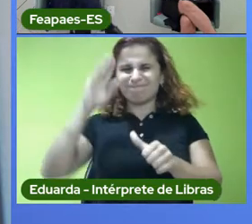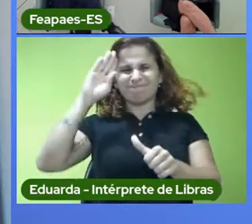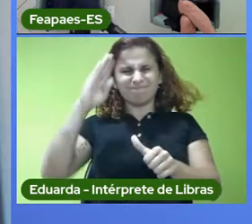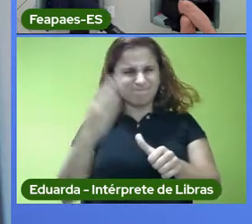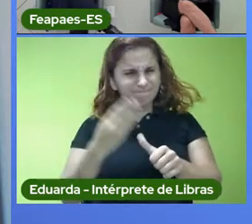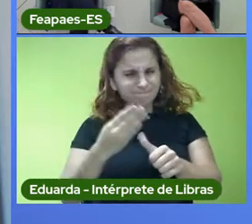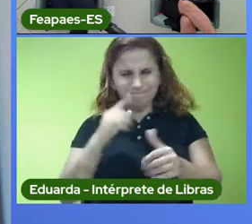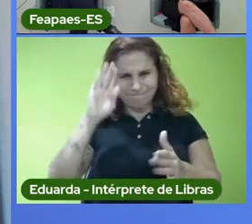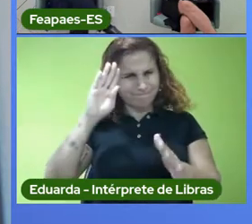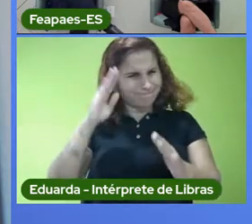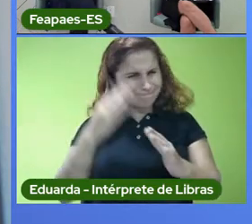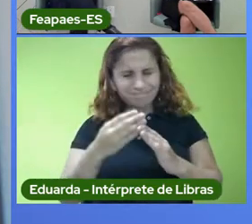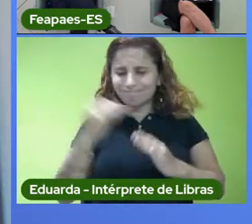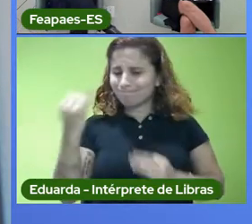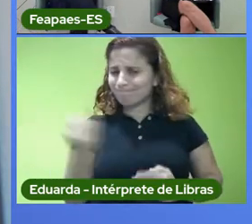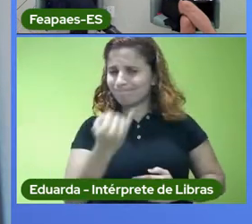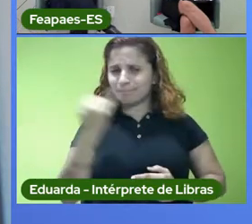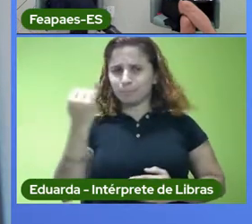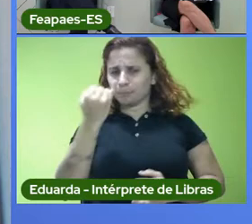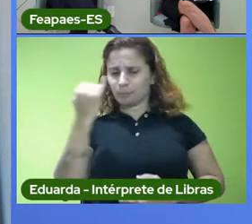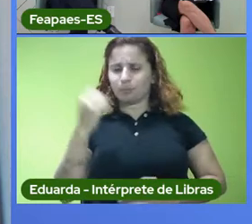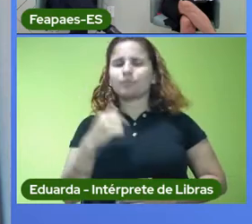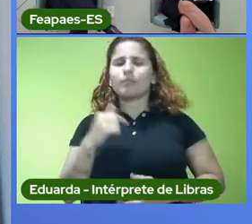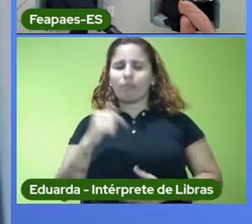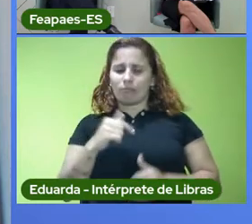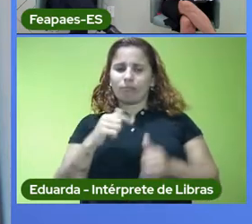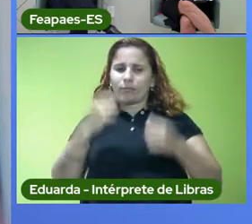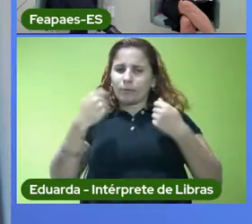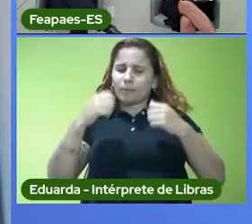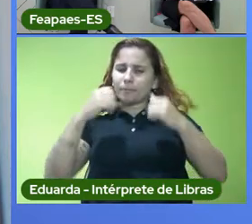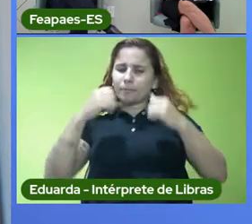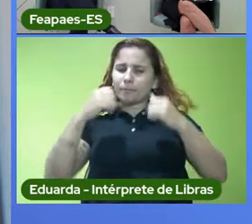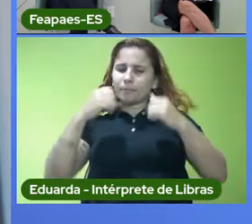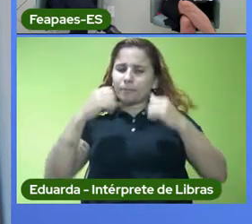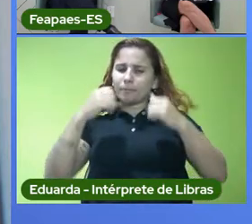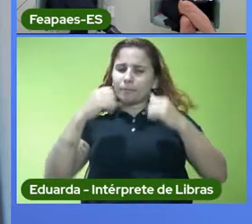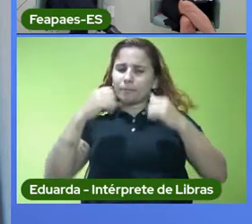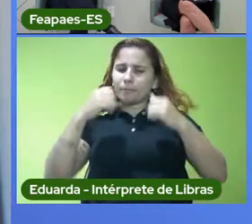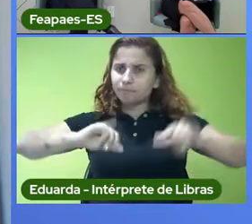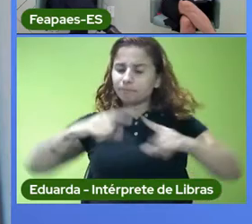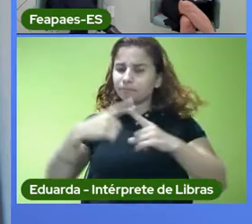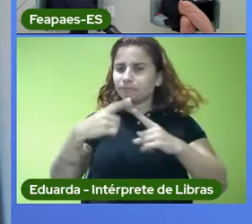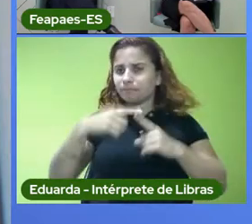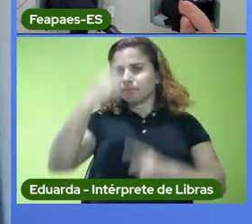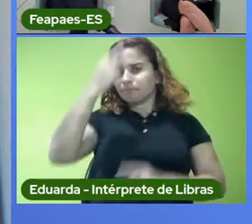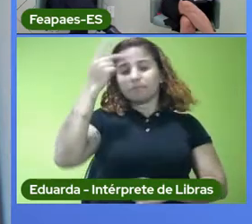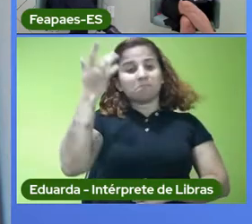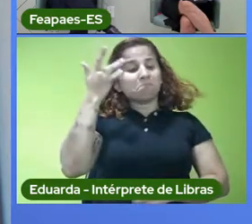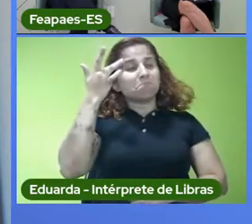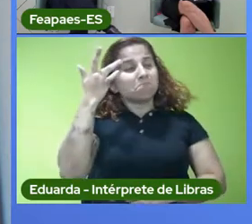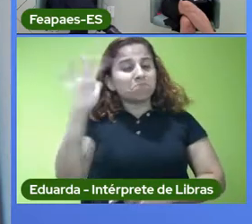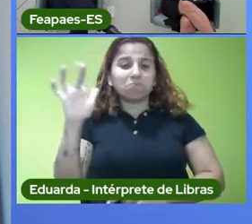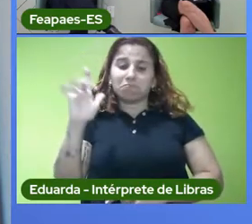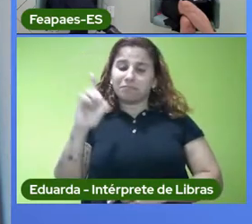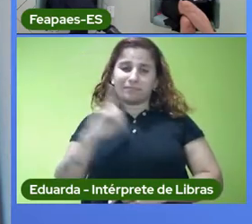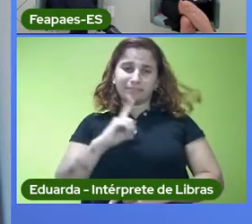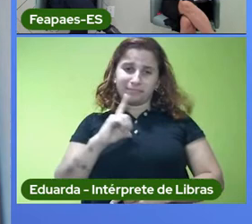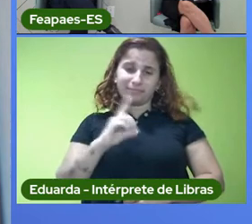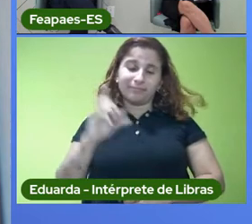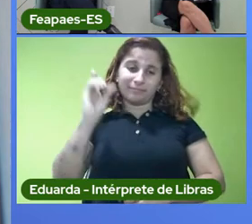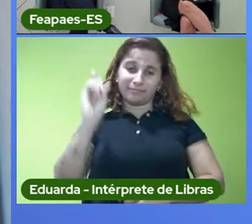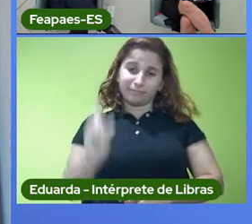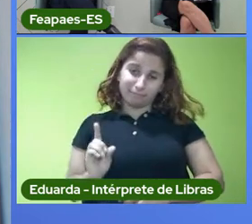ampla divulgação, né, para esse benefício, porque as pessoas sequer sabem que ele existe. Num segundo momento, eu acredito que